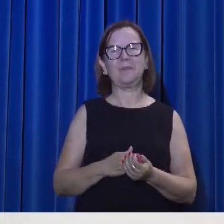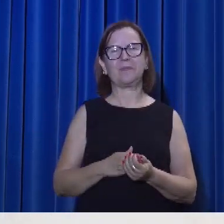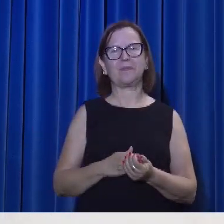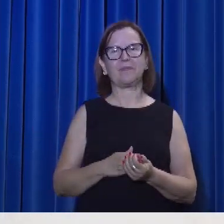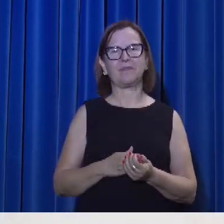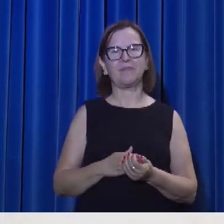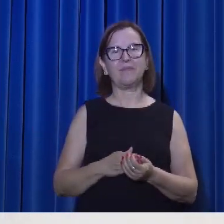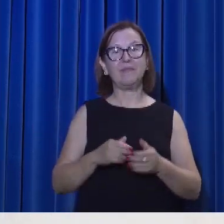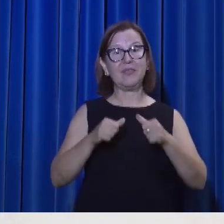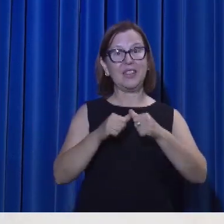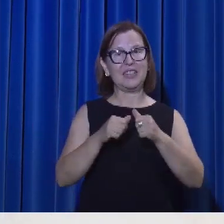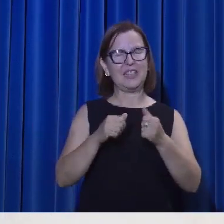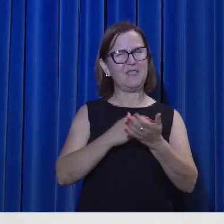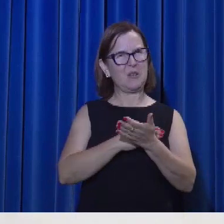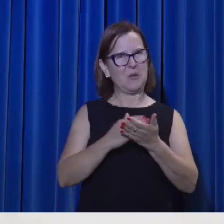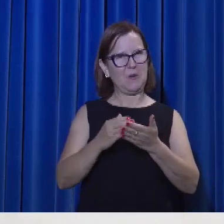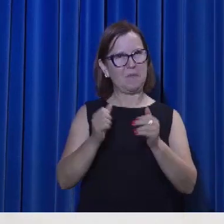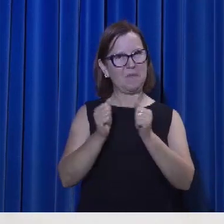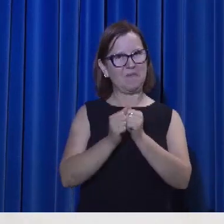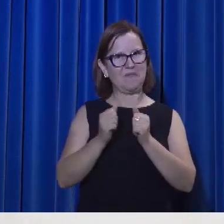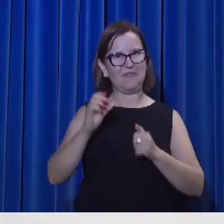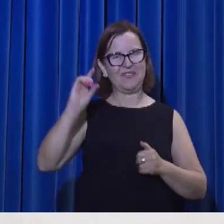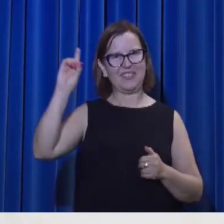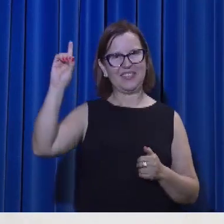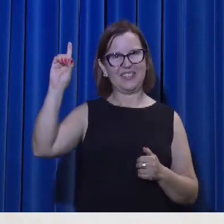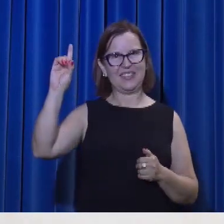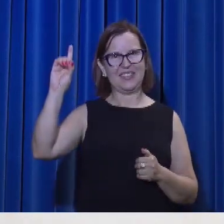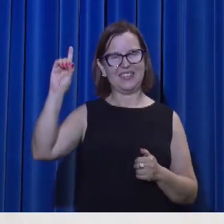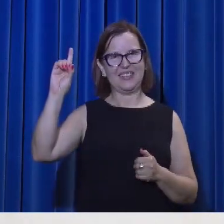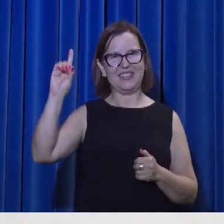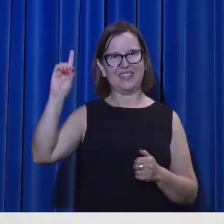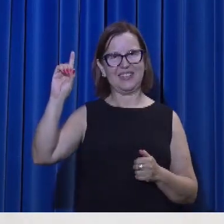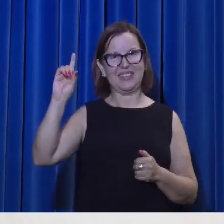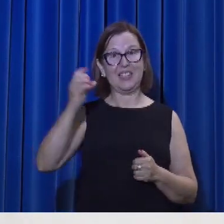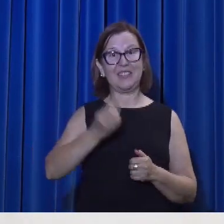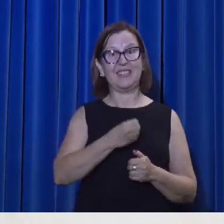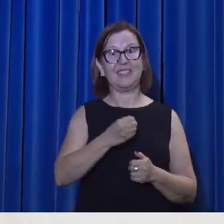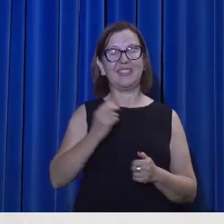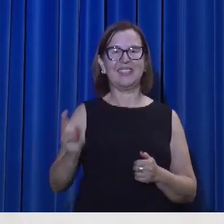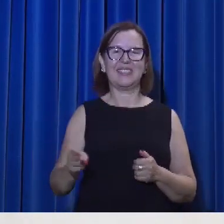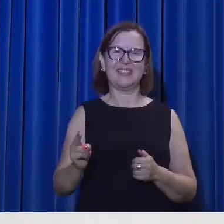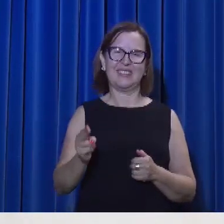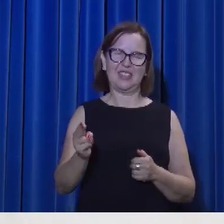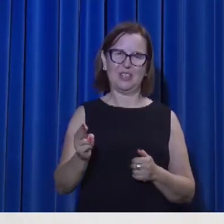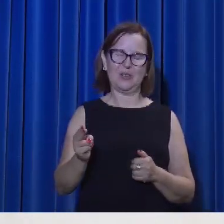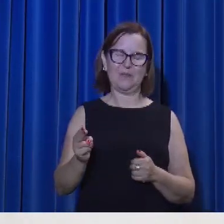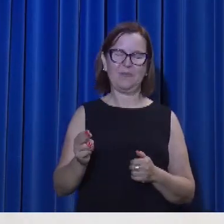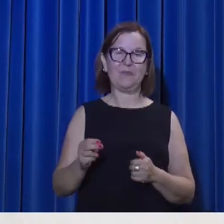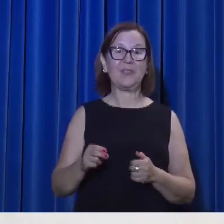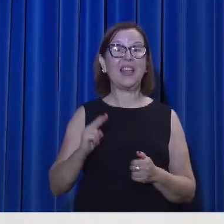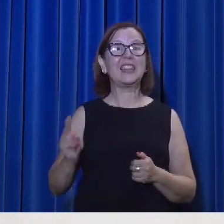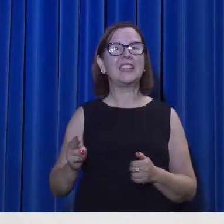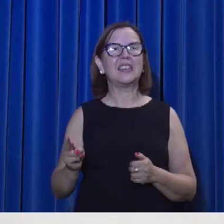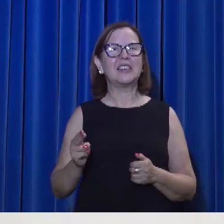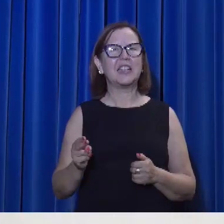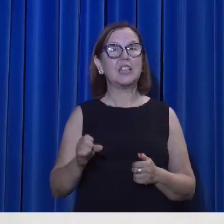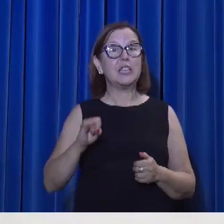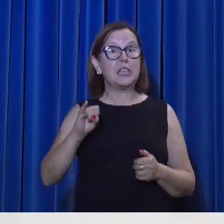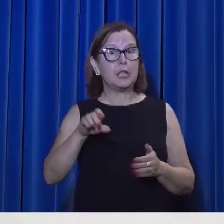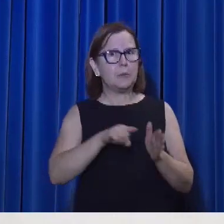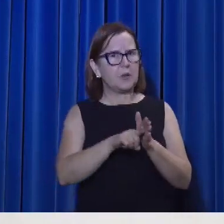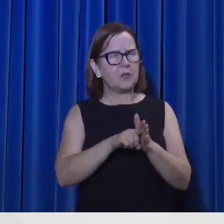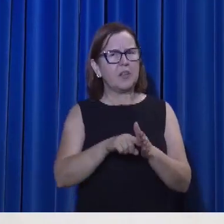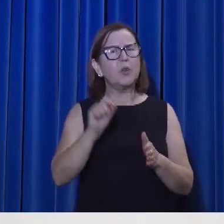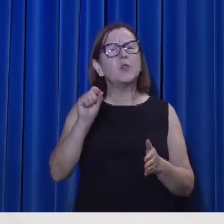Ele estava no princípio com Deus. Ele é um ser eterno. E a eternidade, meus irmãos, se eu perguntar para alguém de vocês aqui, o